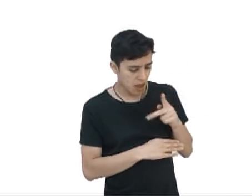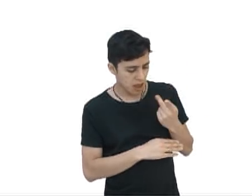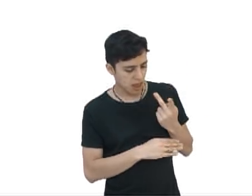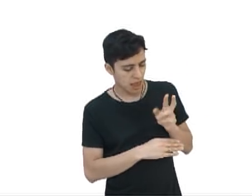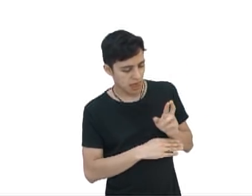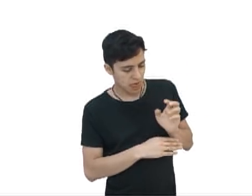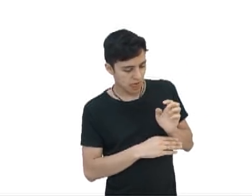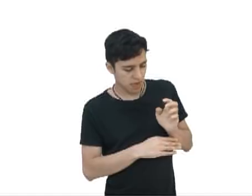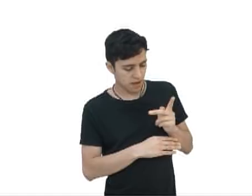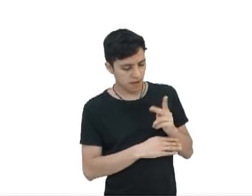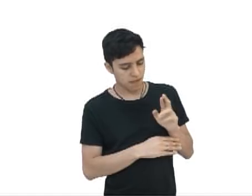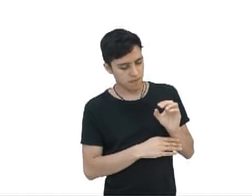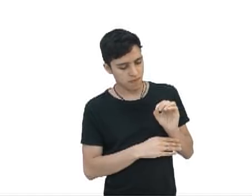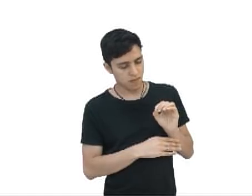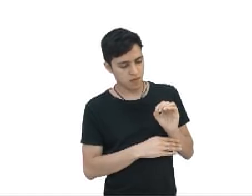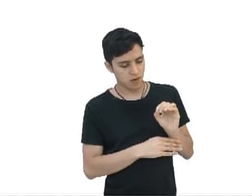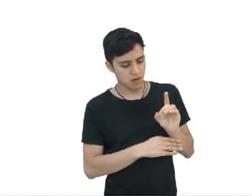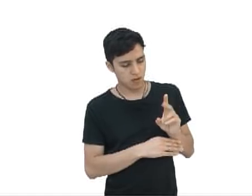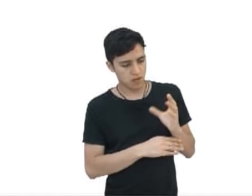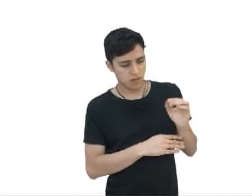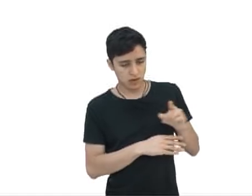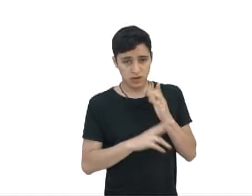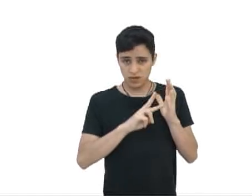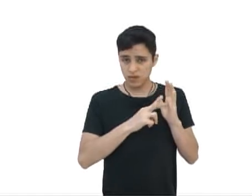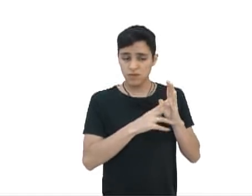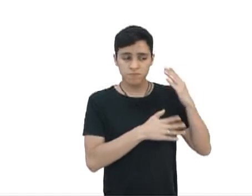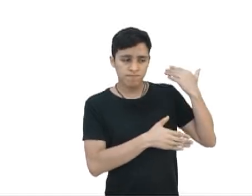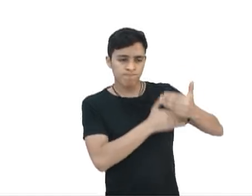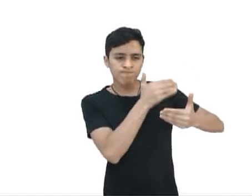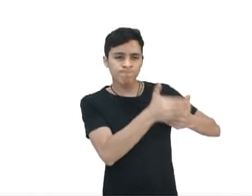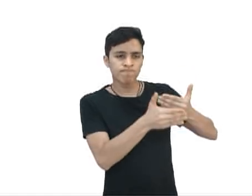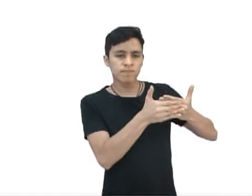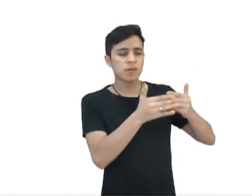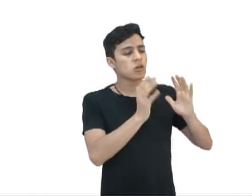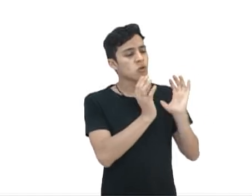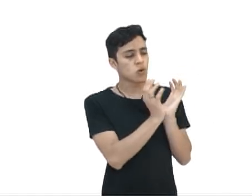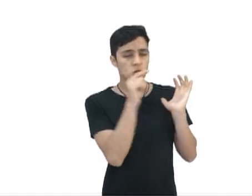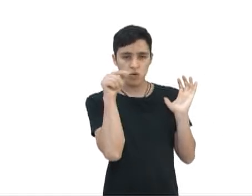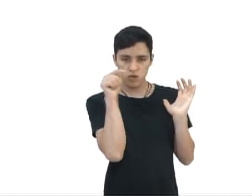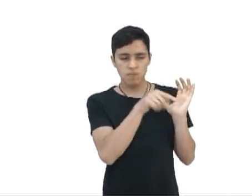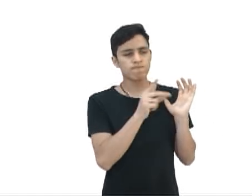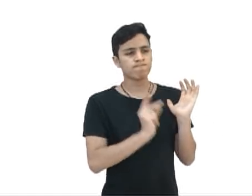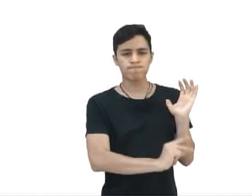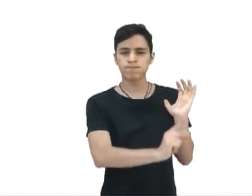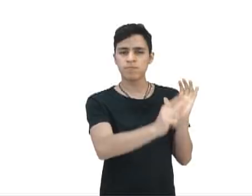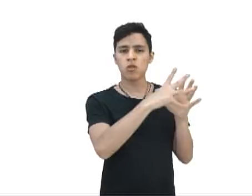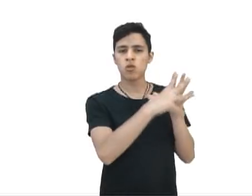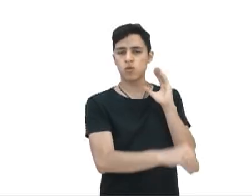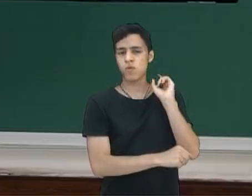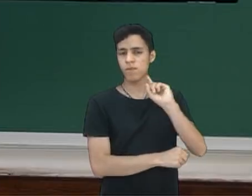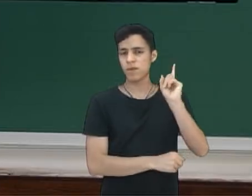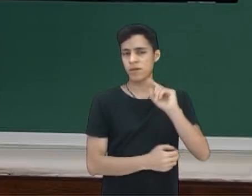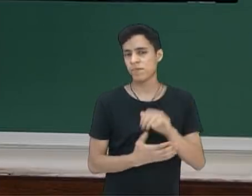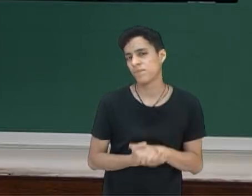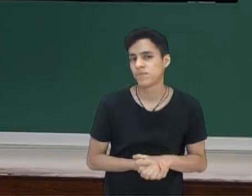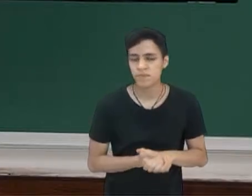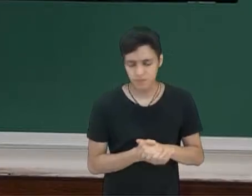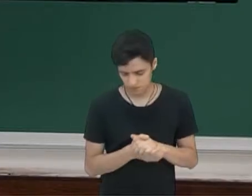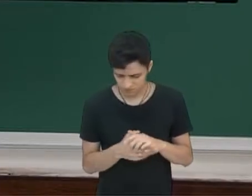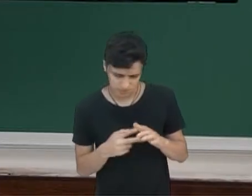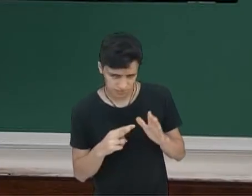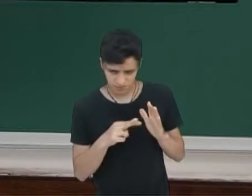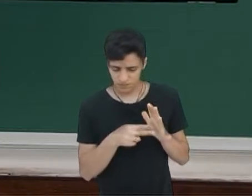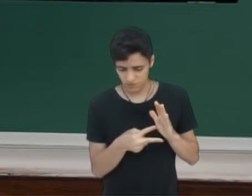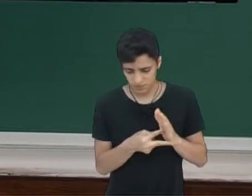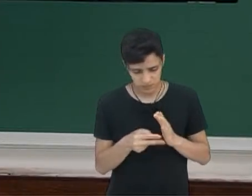a continuação e também a perpetuação das espécies. O que isso significa? Garantir que aquele